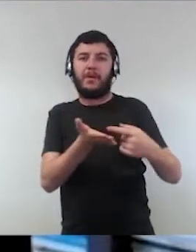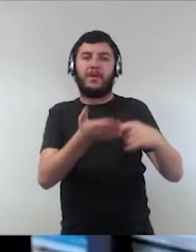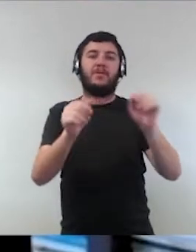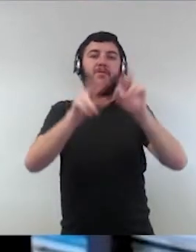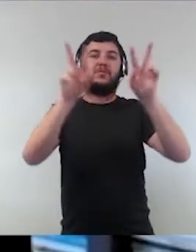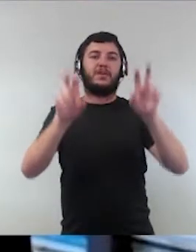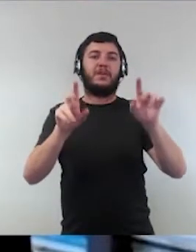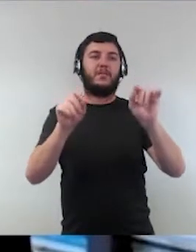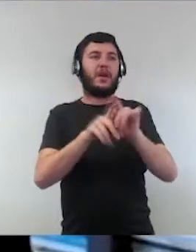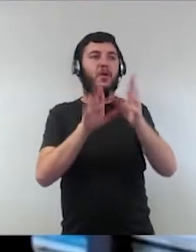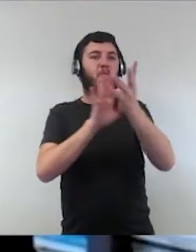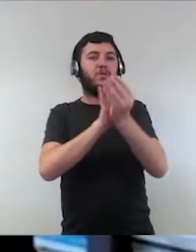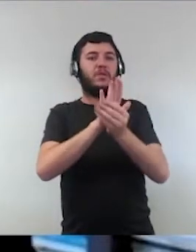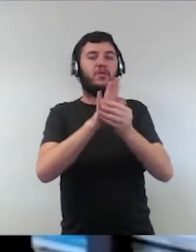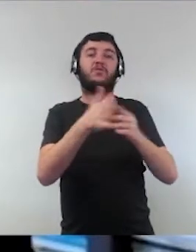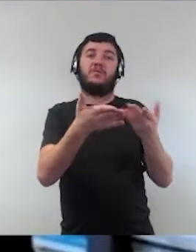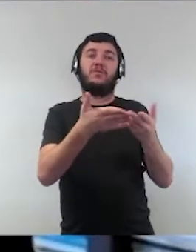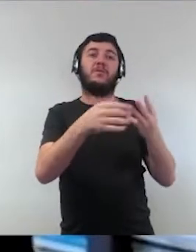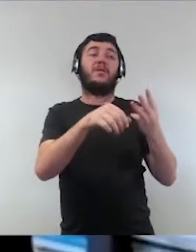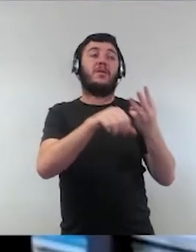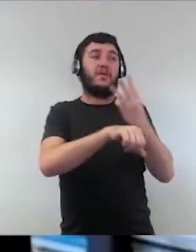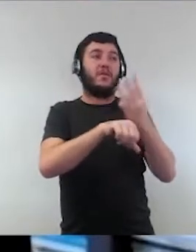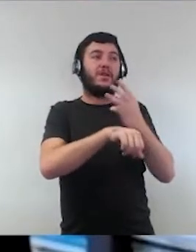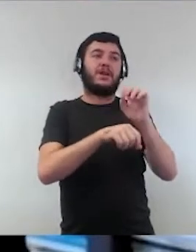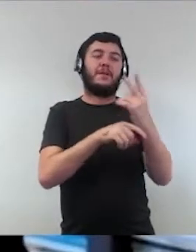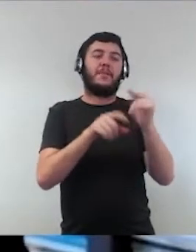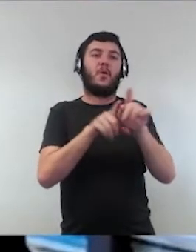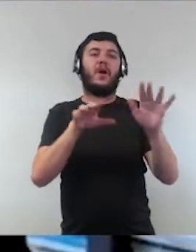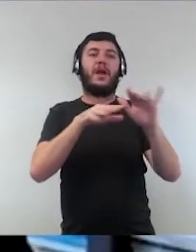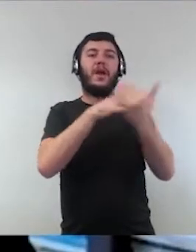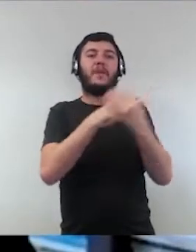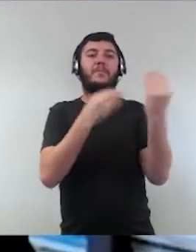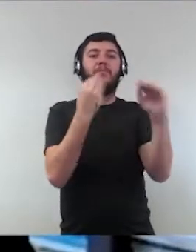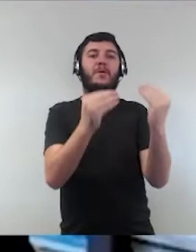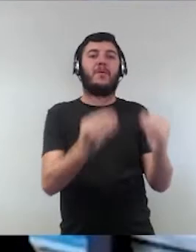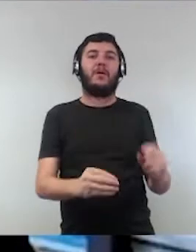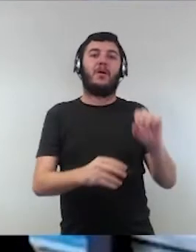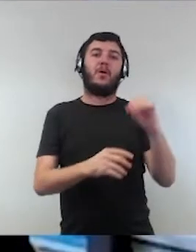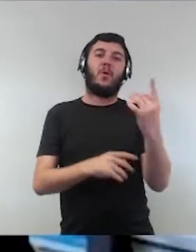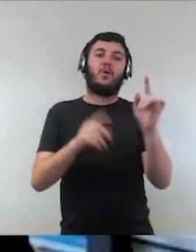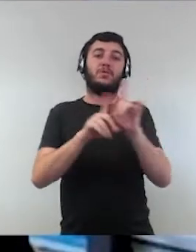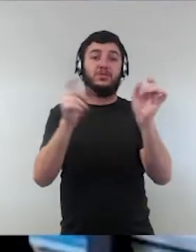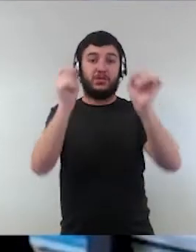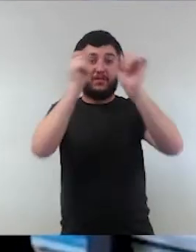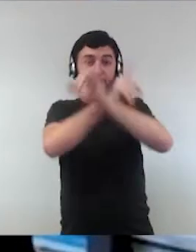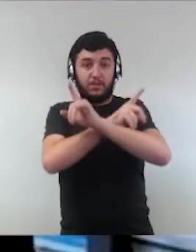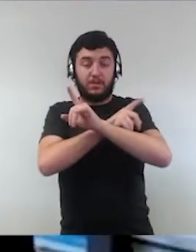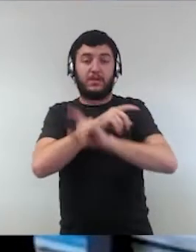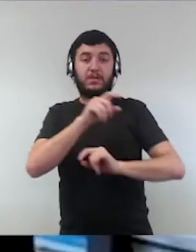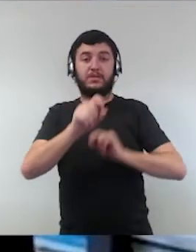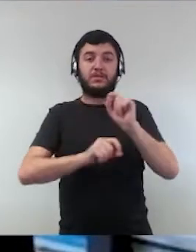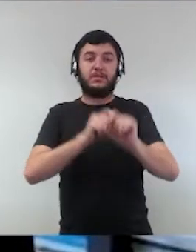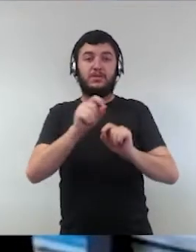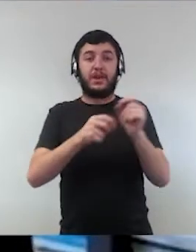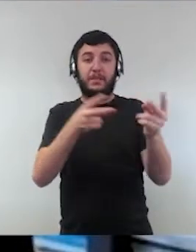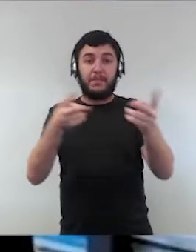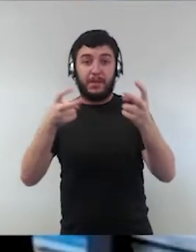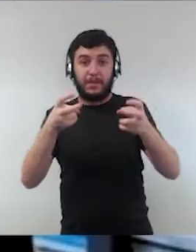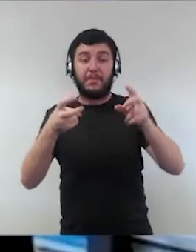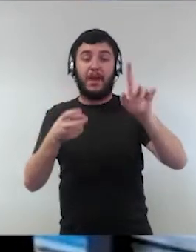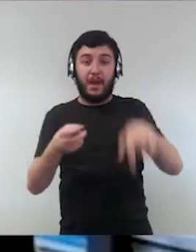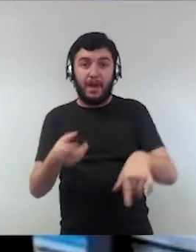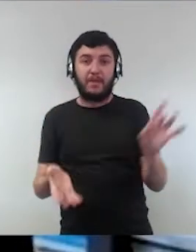imediatamente no período de 24 horas. Se houver uma dificuldade maior de identificar realmente se